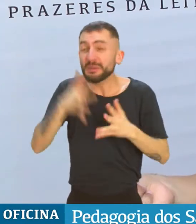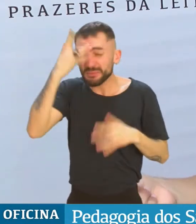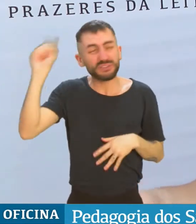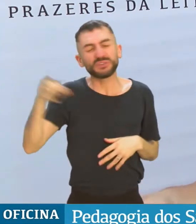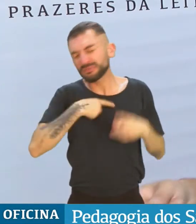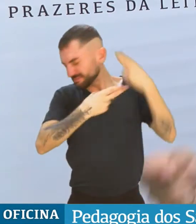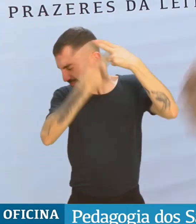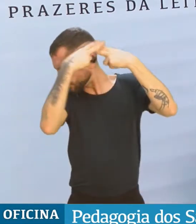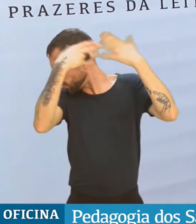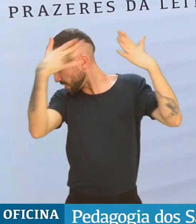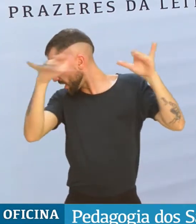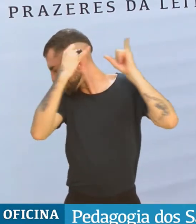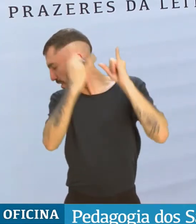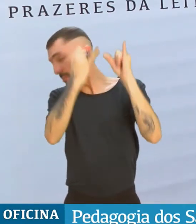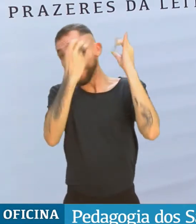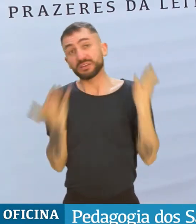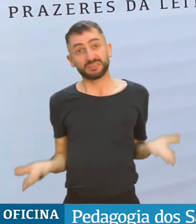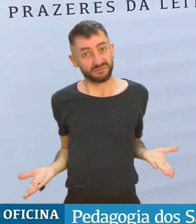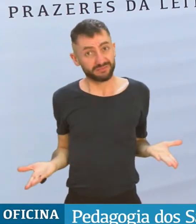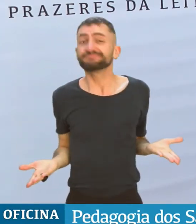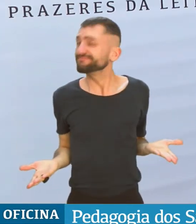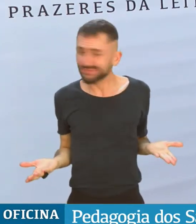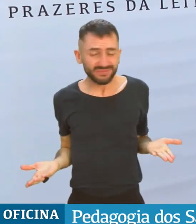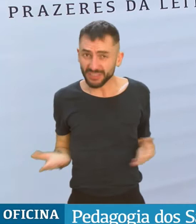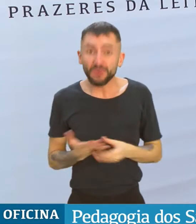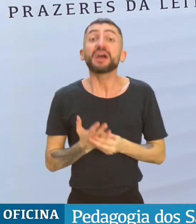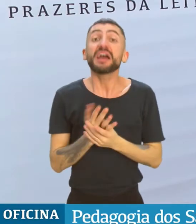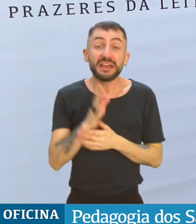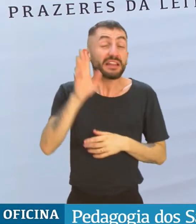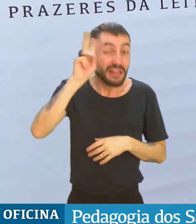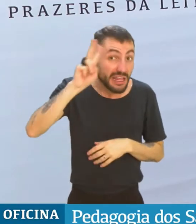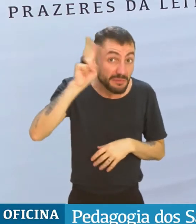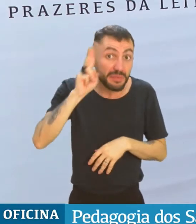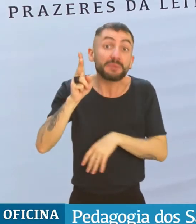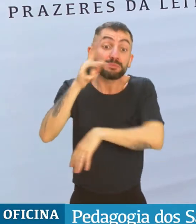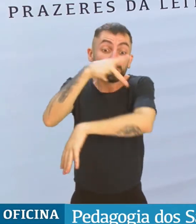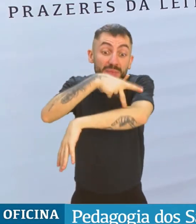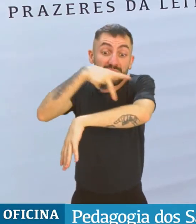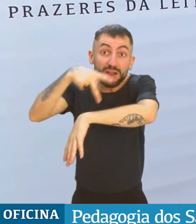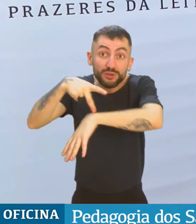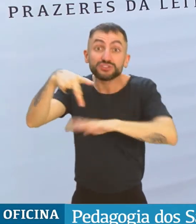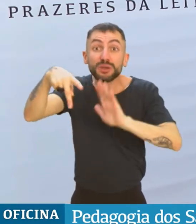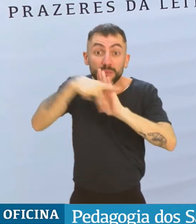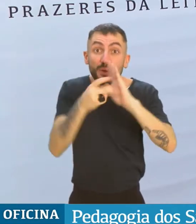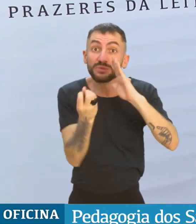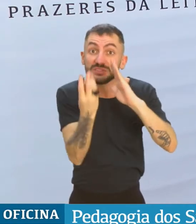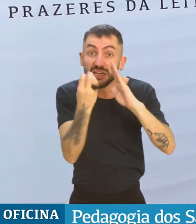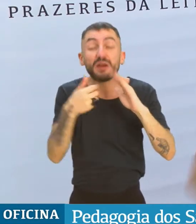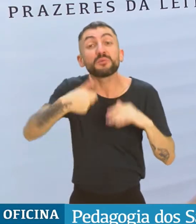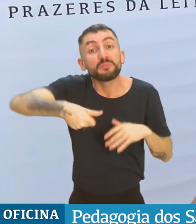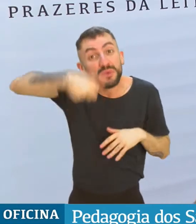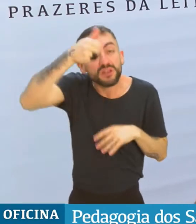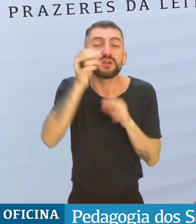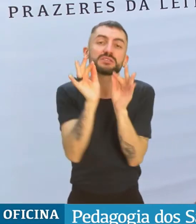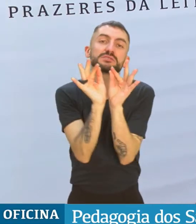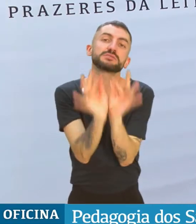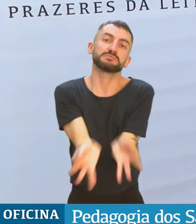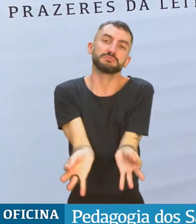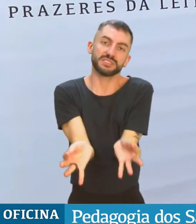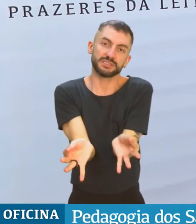mesmo. Né? Então, no caso da pedagogia dos saraus, menos é mais. Né?